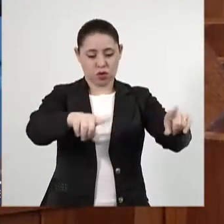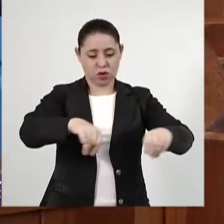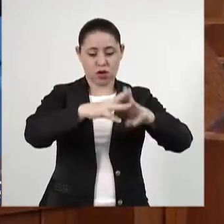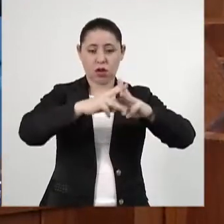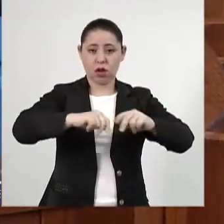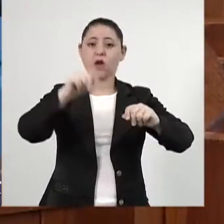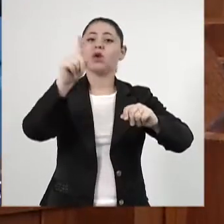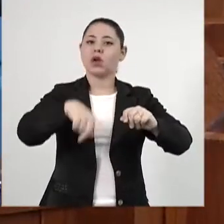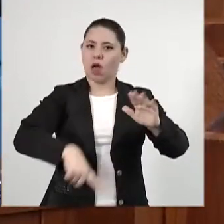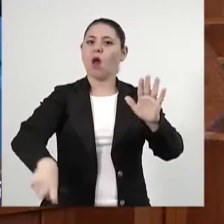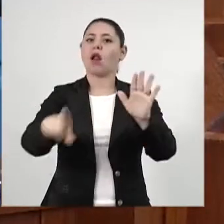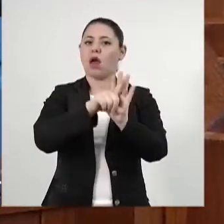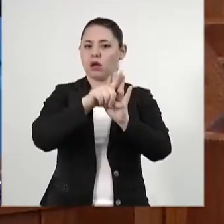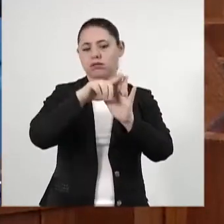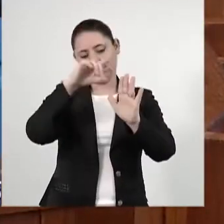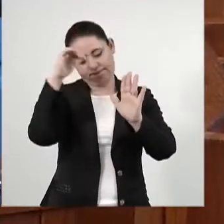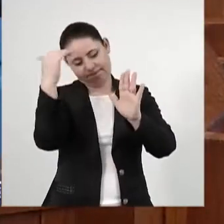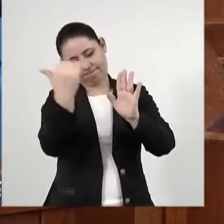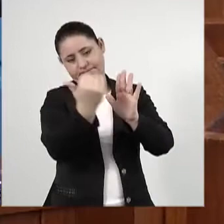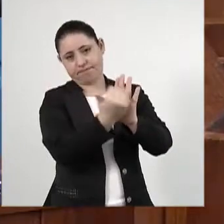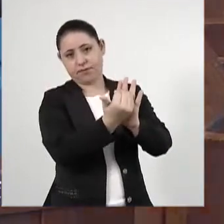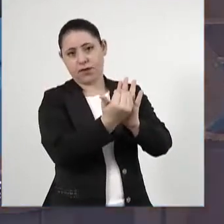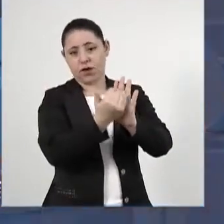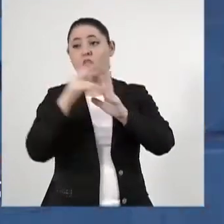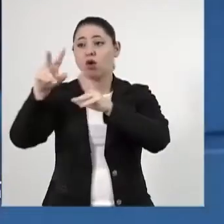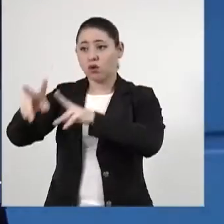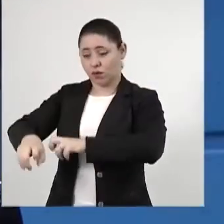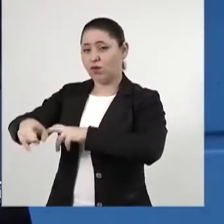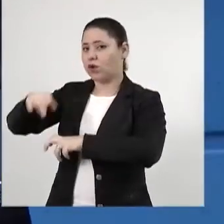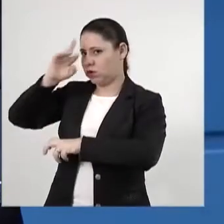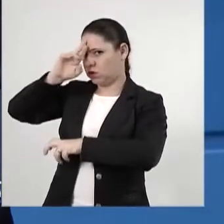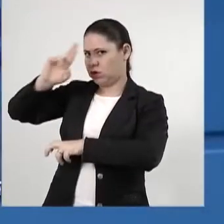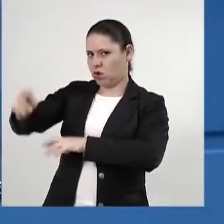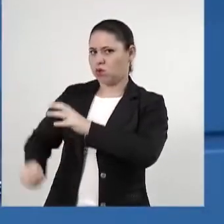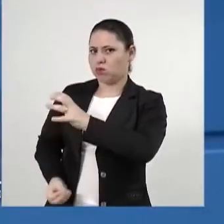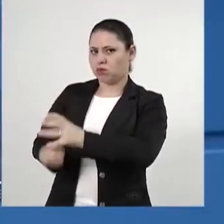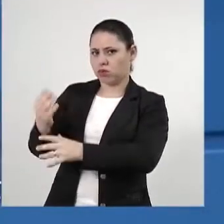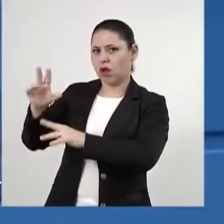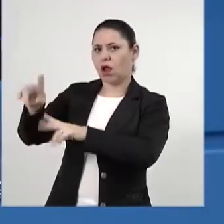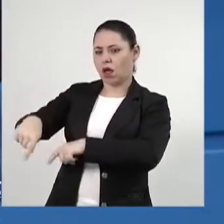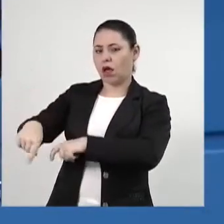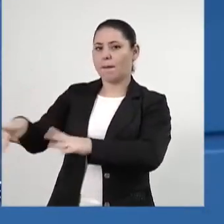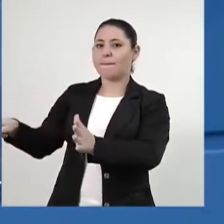que é o que legitima o fazendeiro, o produtor rural, a se